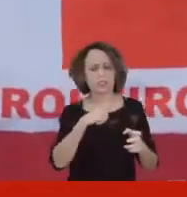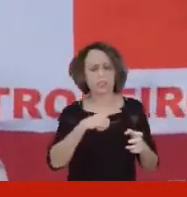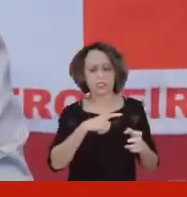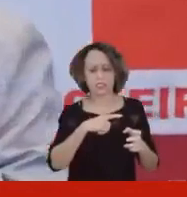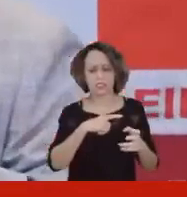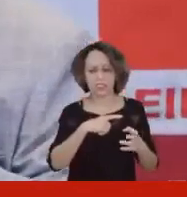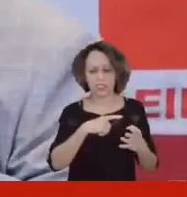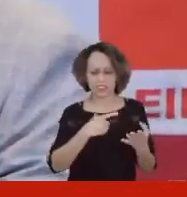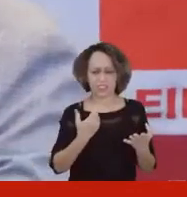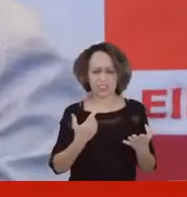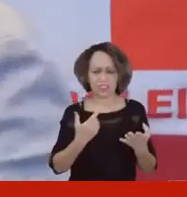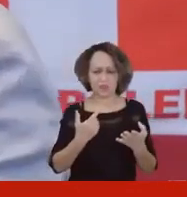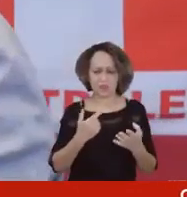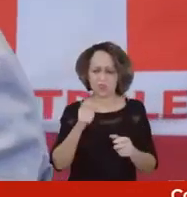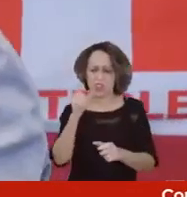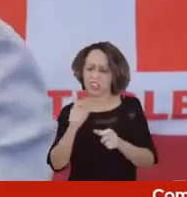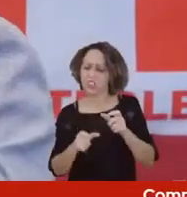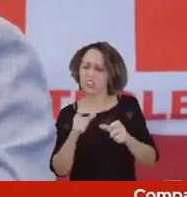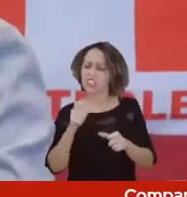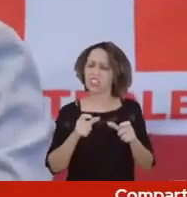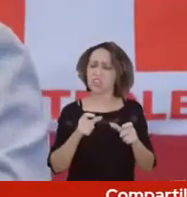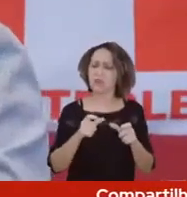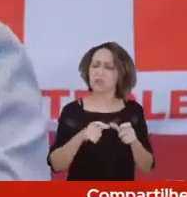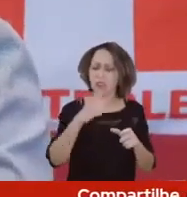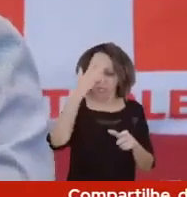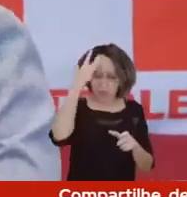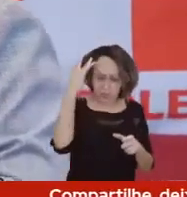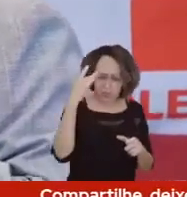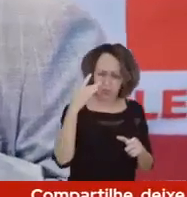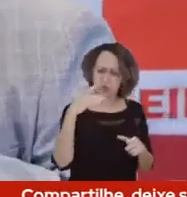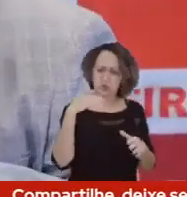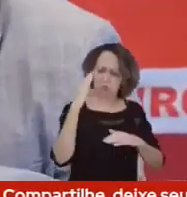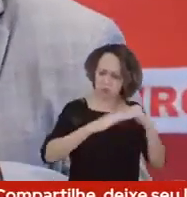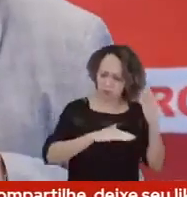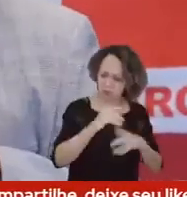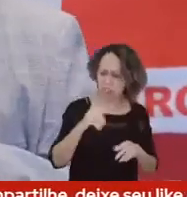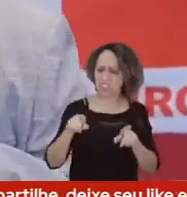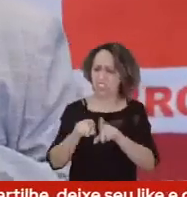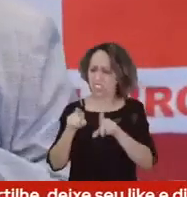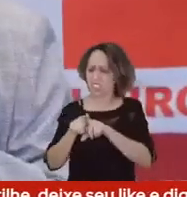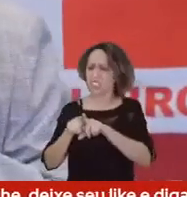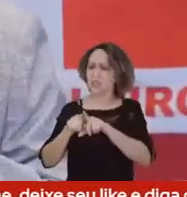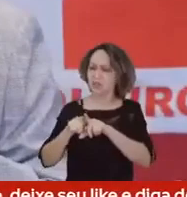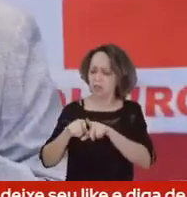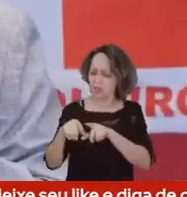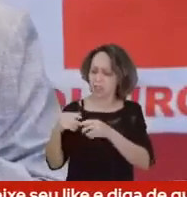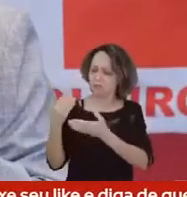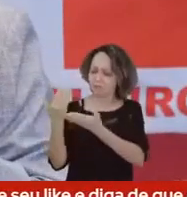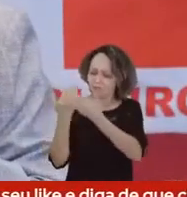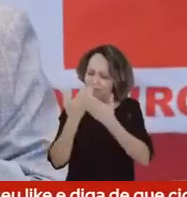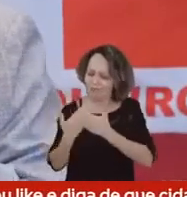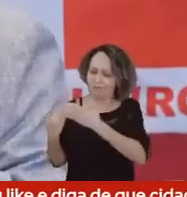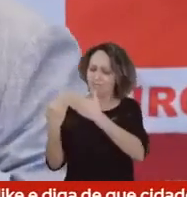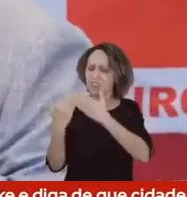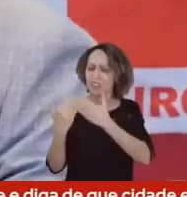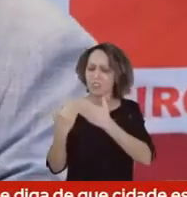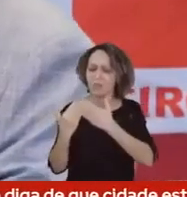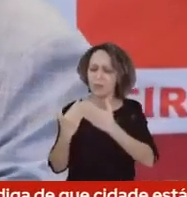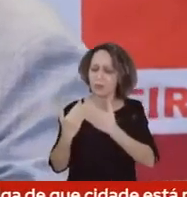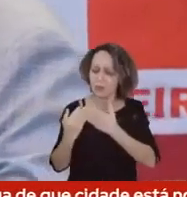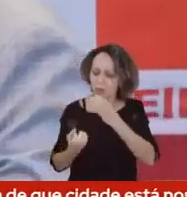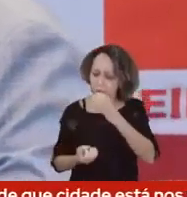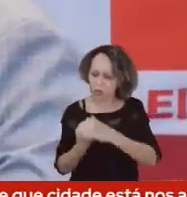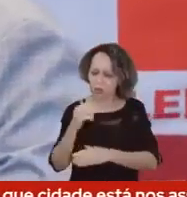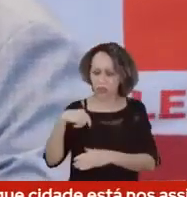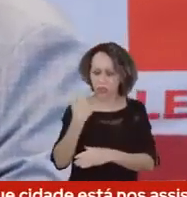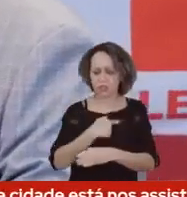teóricos que nós temos para construir a nossa narrativa, é preciso saber como é que a gente vai fazer. E eu acho, Gleice, que